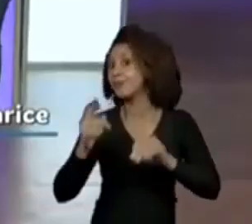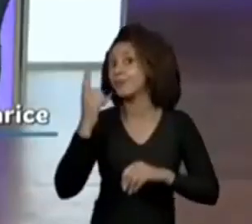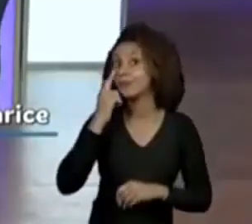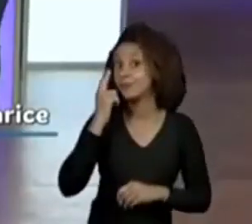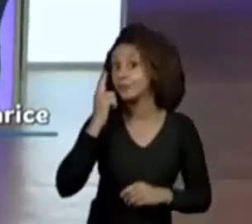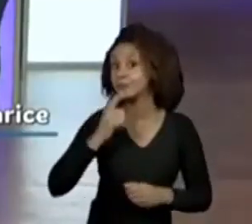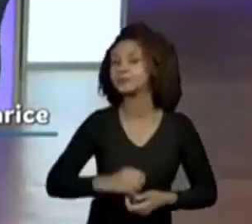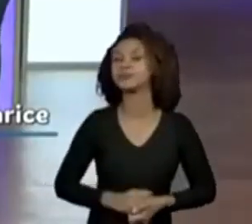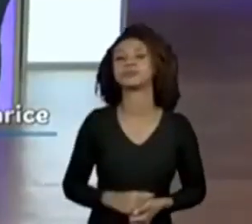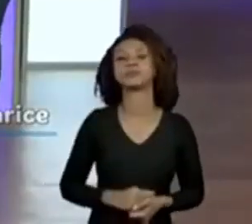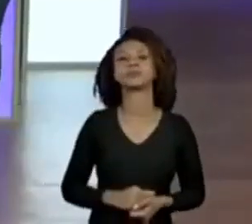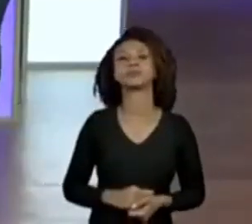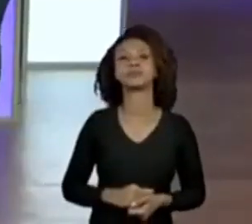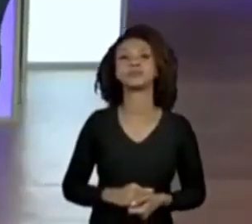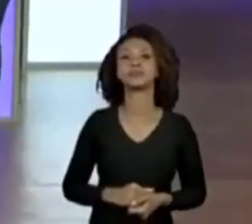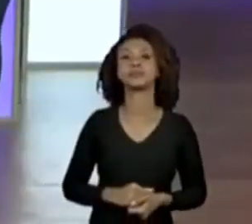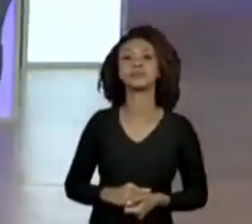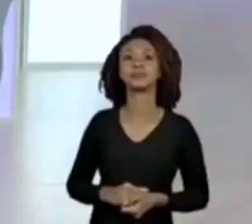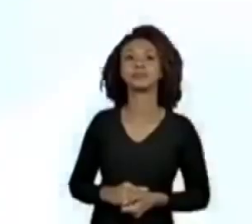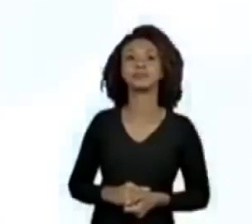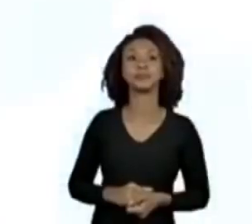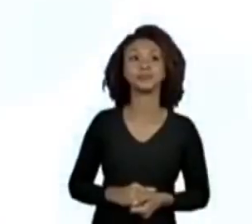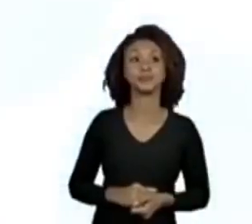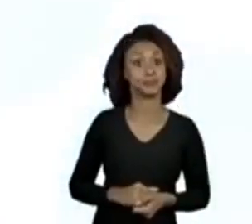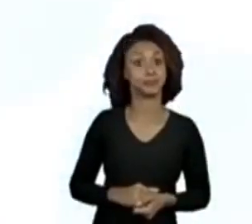lá. Ó,